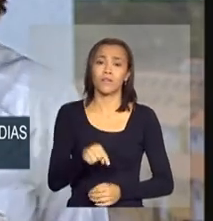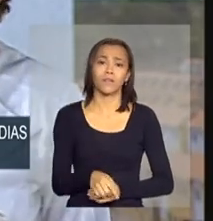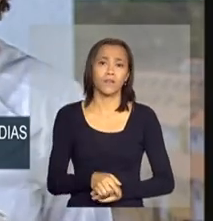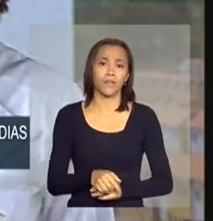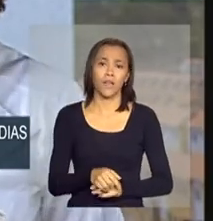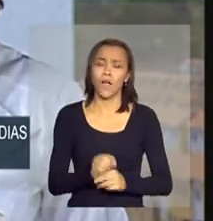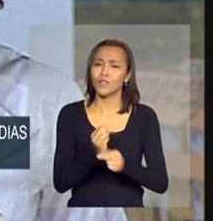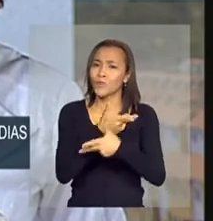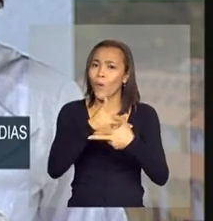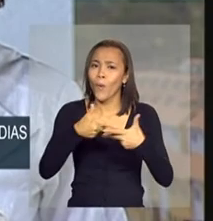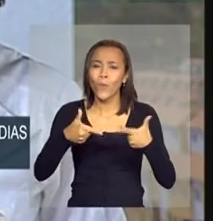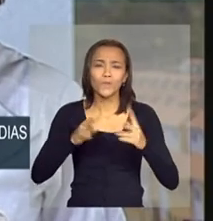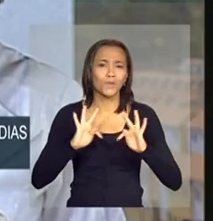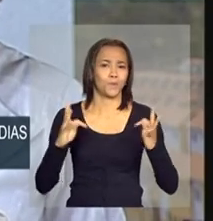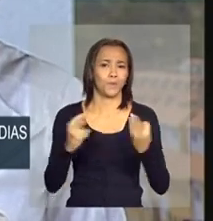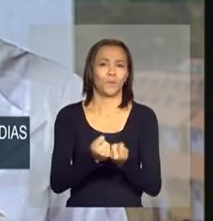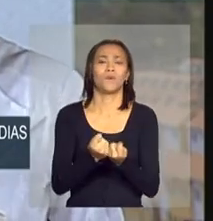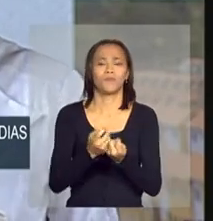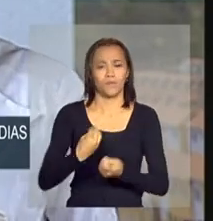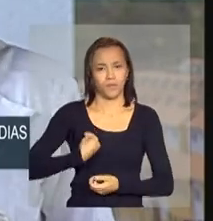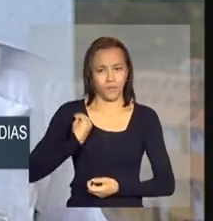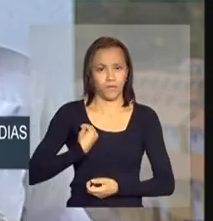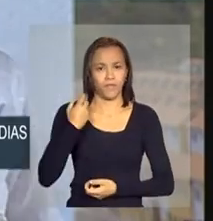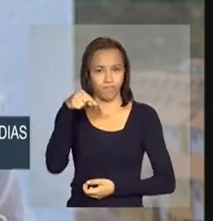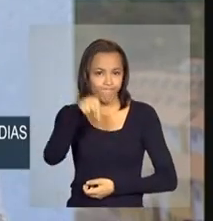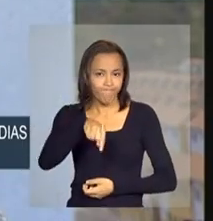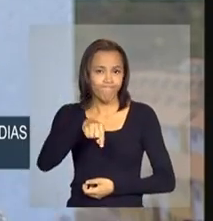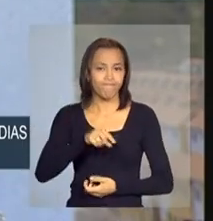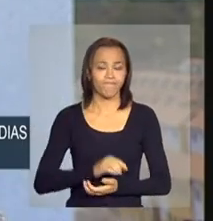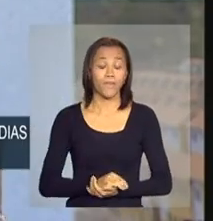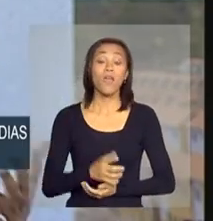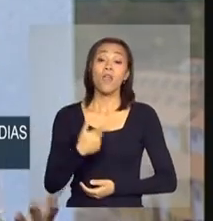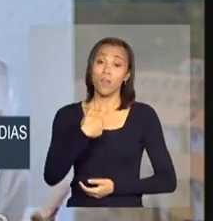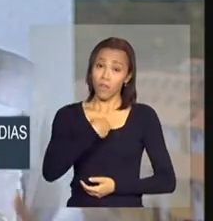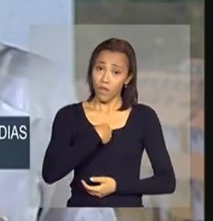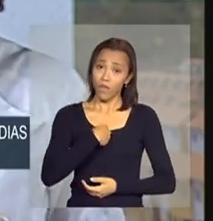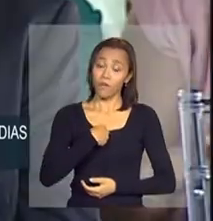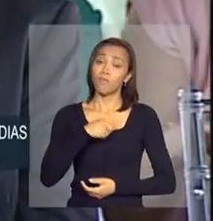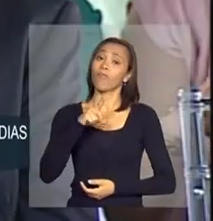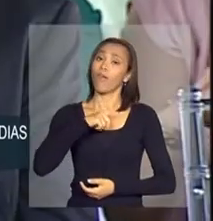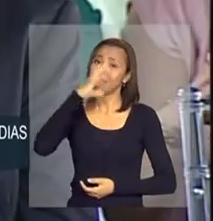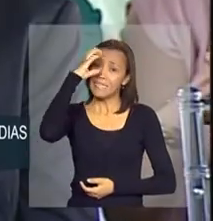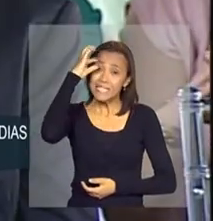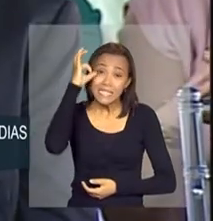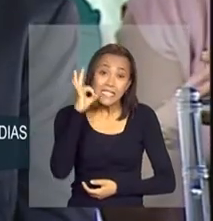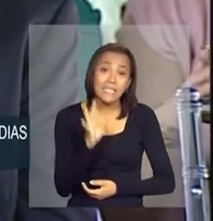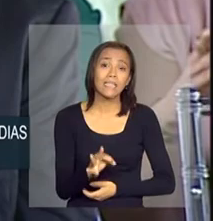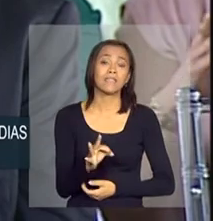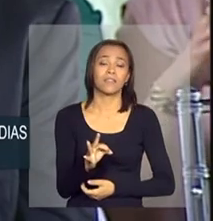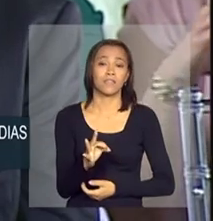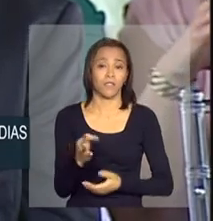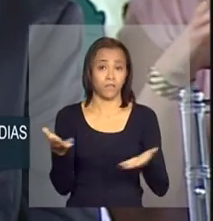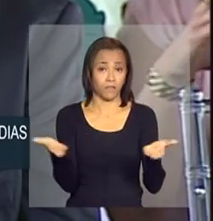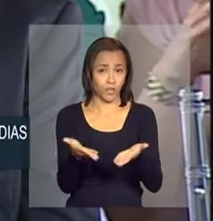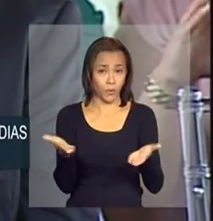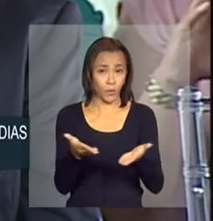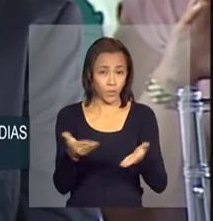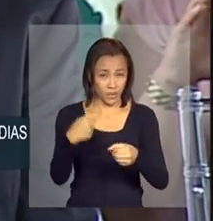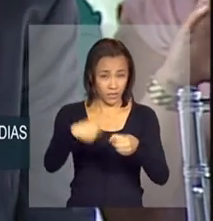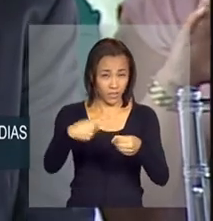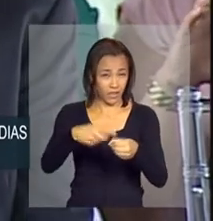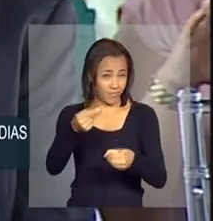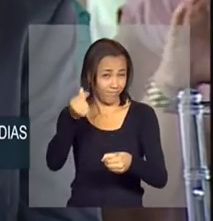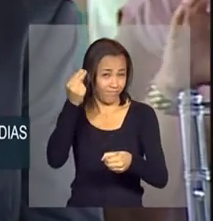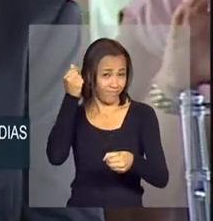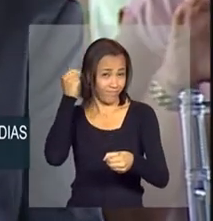as coisas todas da vida Oi e eu tenho certeza que hoje Castanhal daquela época